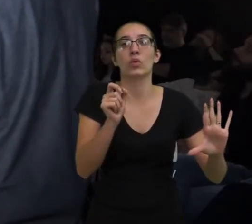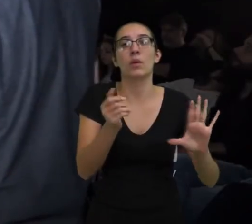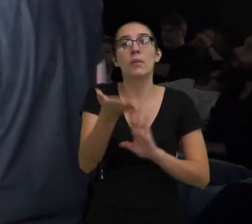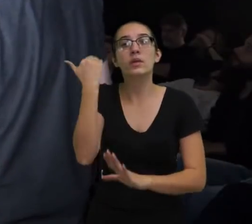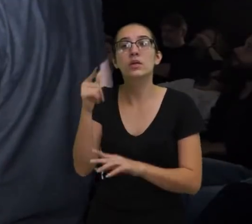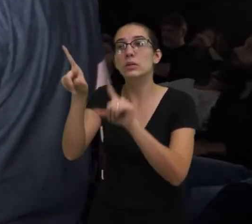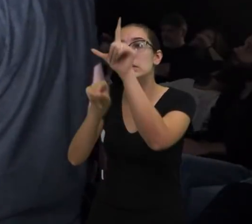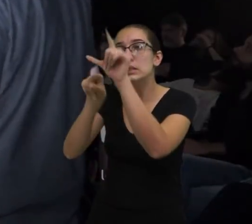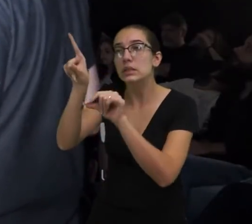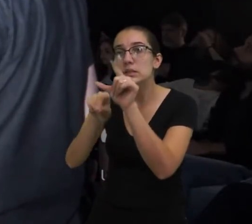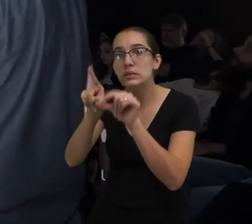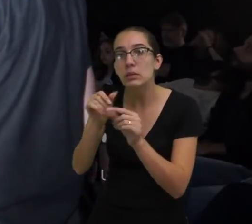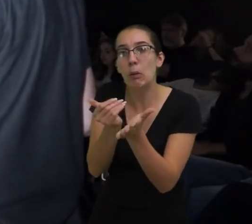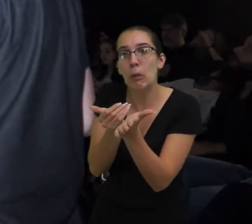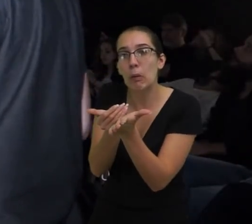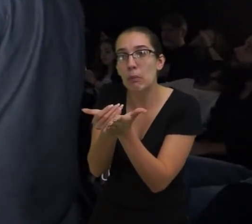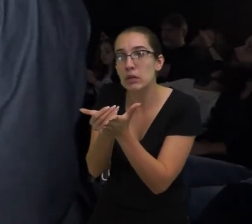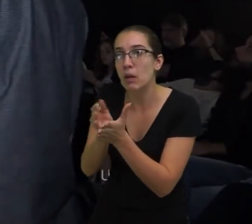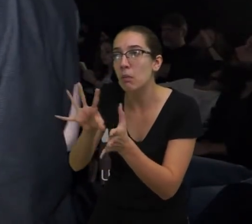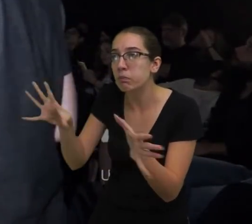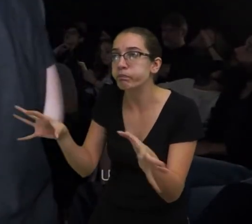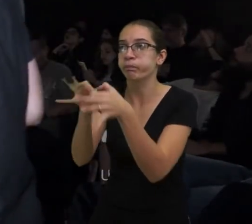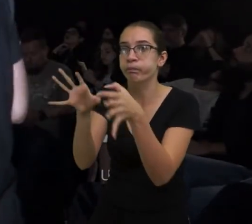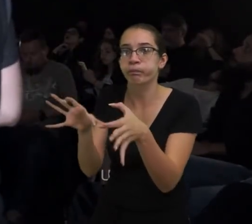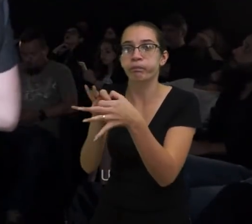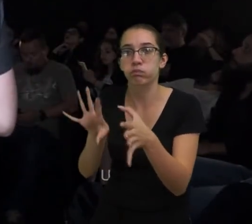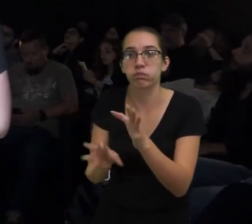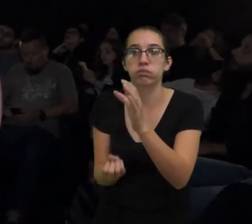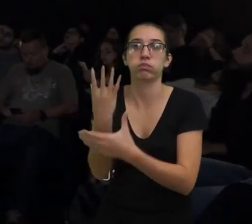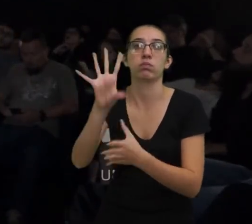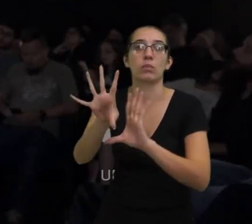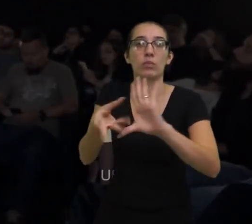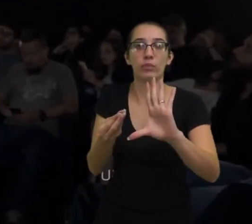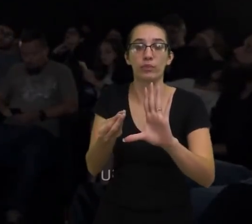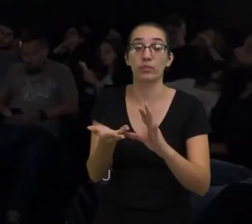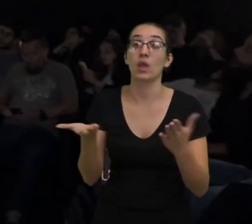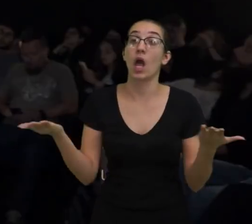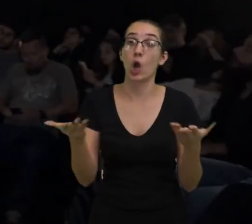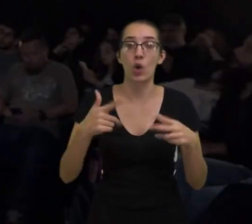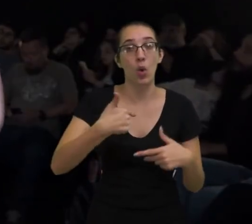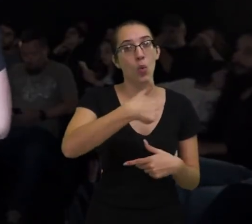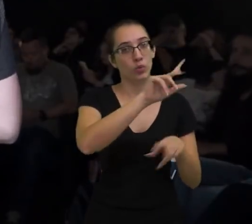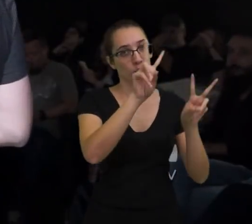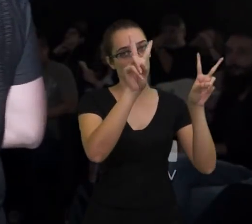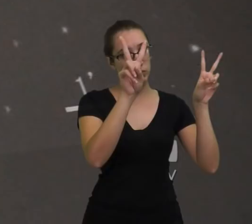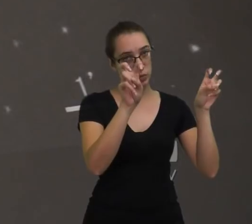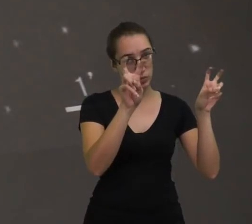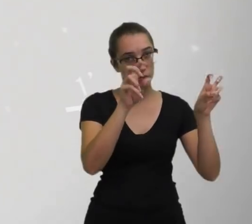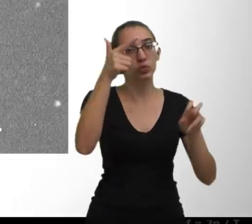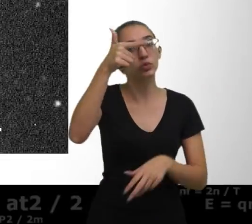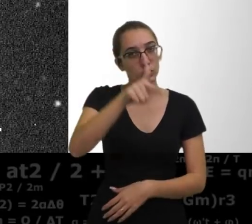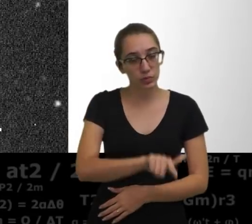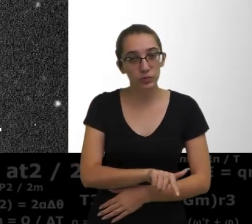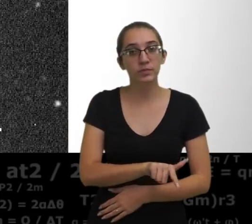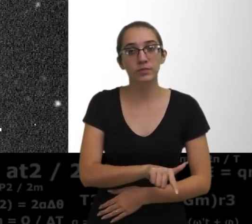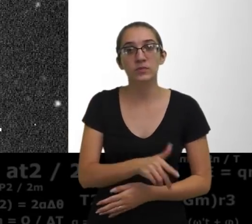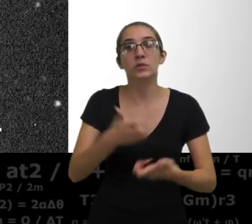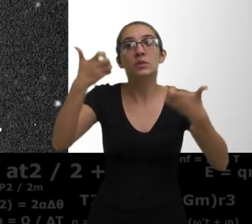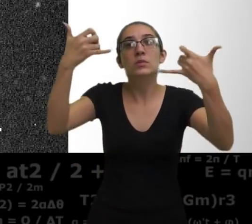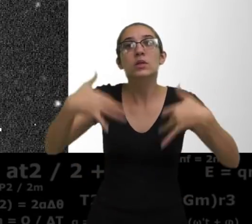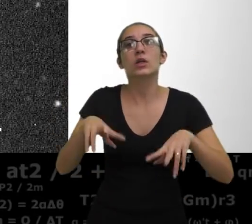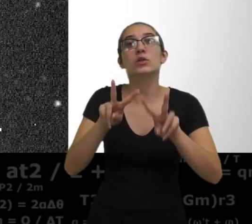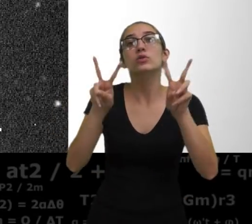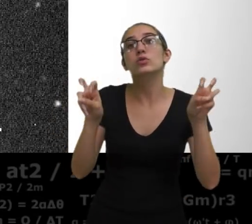agora eu vou falar de outro assunto de novo e vou falar para vocês de quasares. Tá? Então, o que são